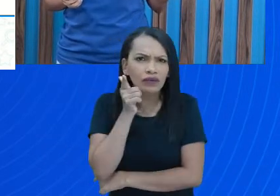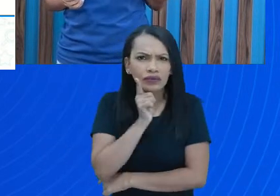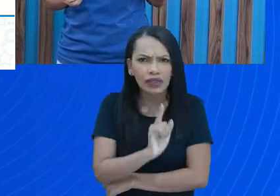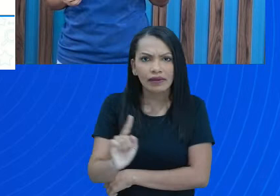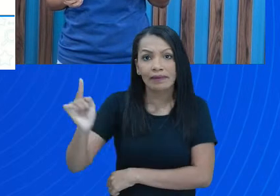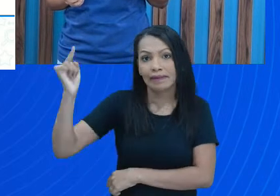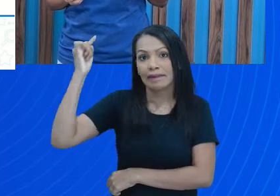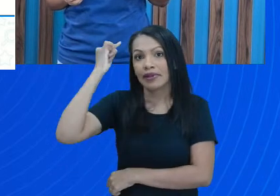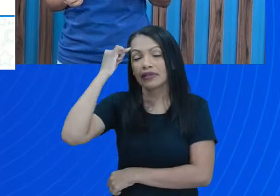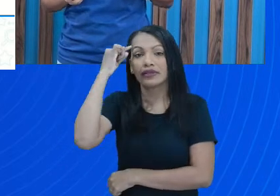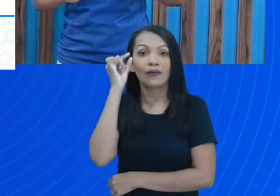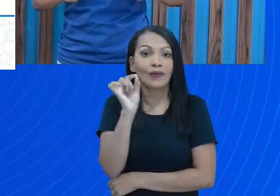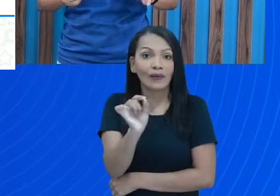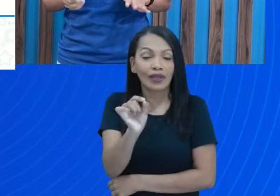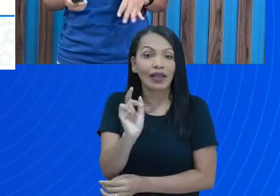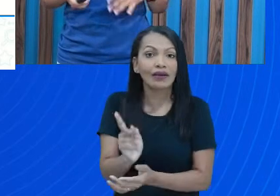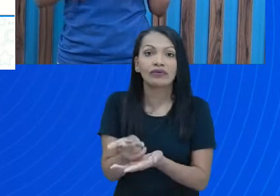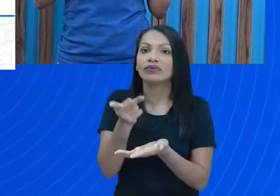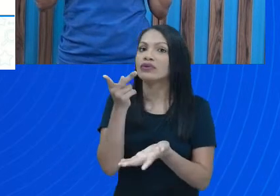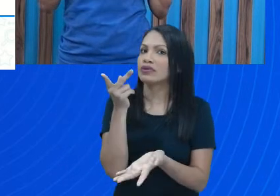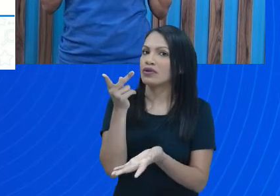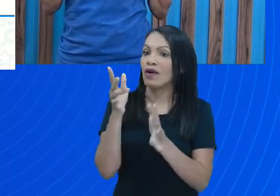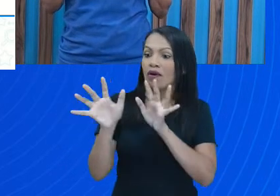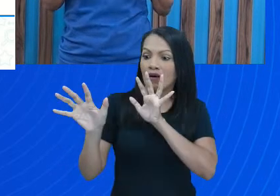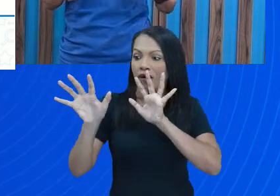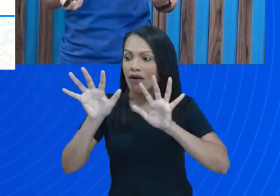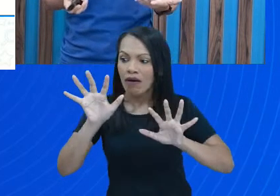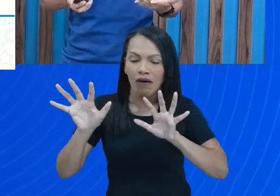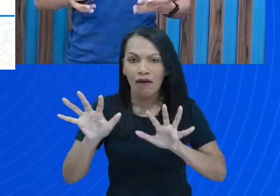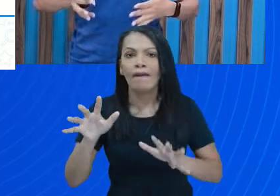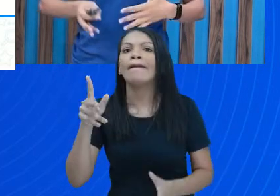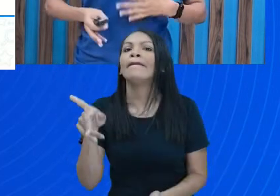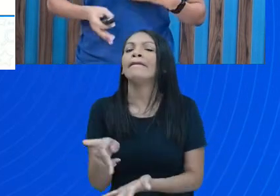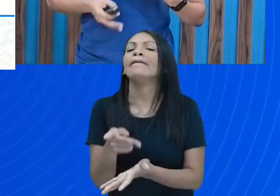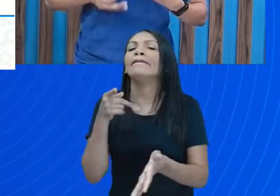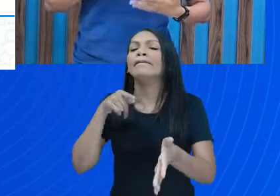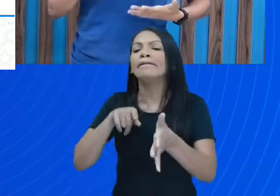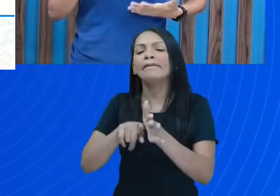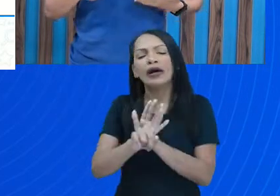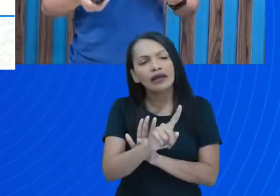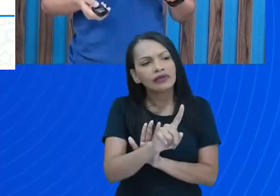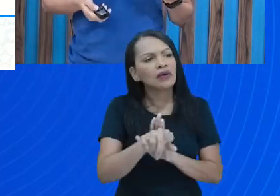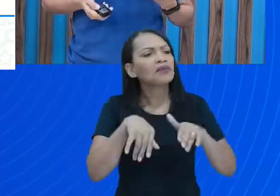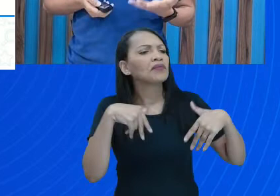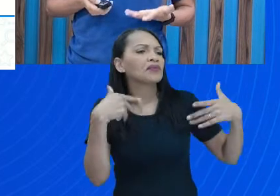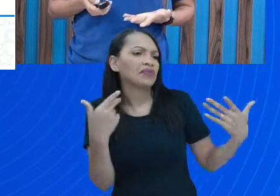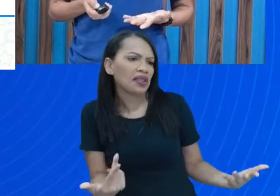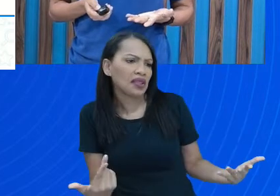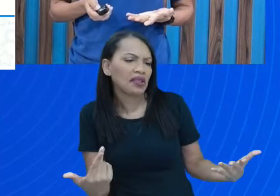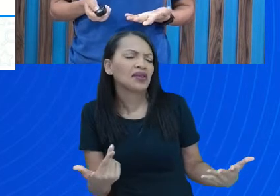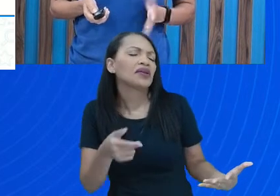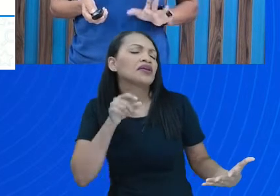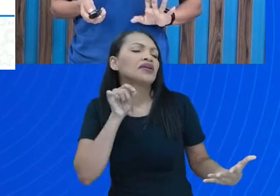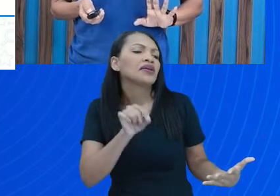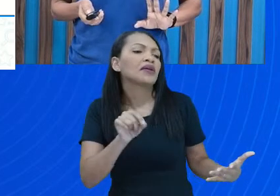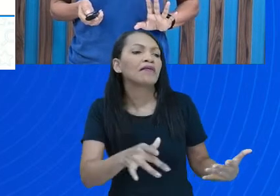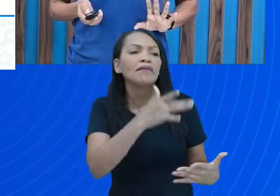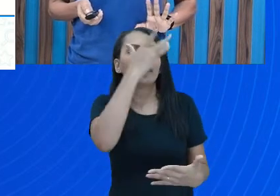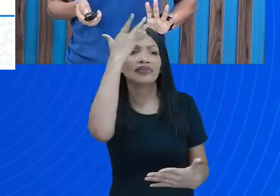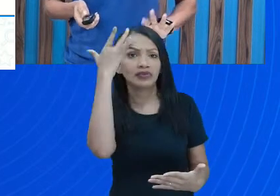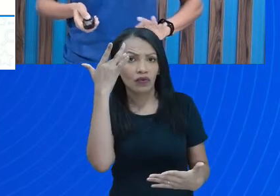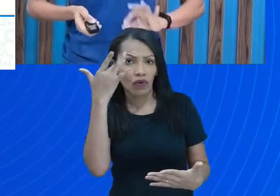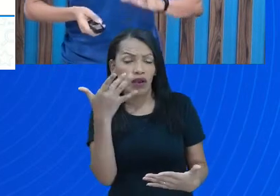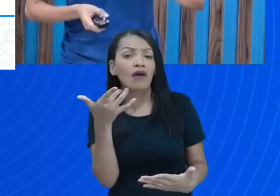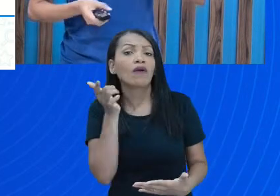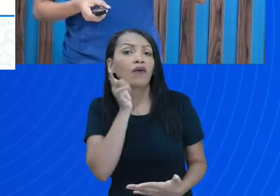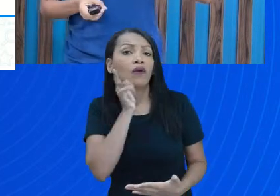no que foi que aconteceu depois disso? Depois que o monstro perguntou ao velhinho quem conseguiria comer mais melancia, vamos descobrir,